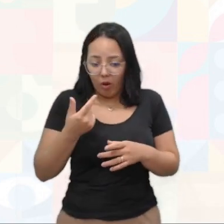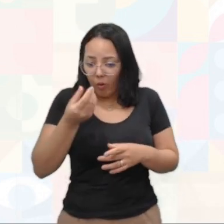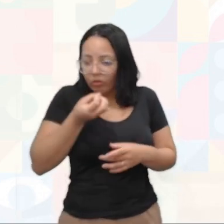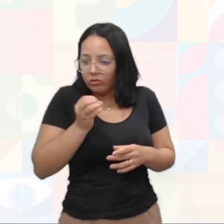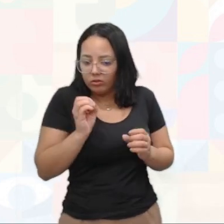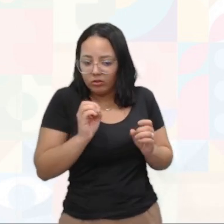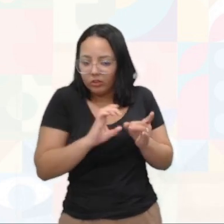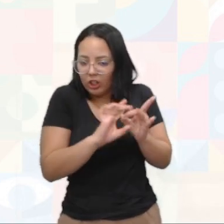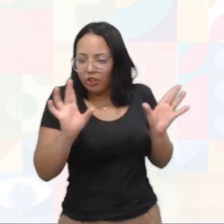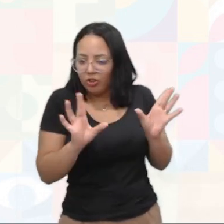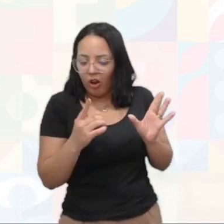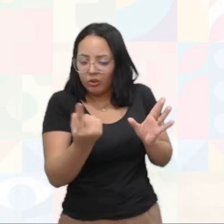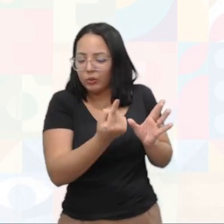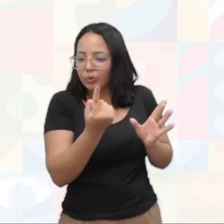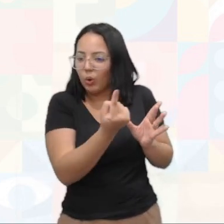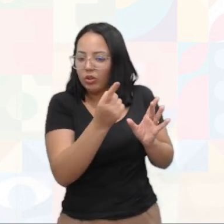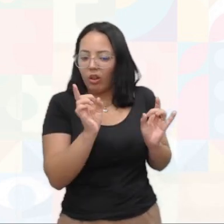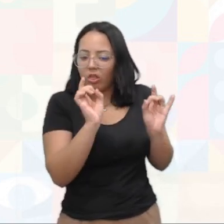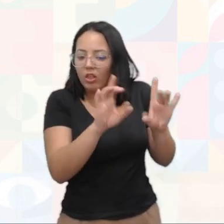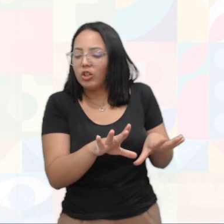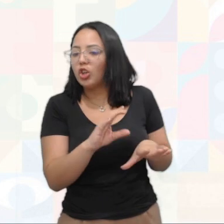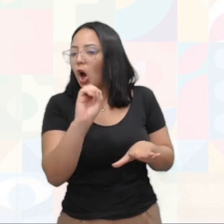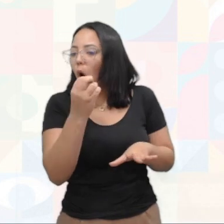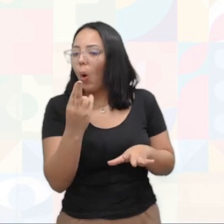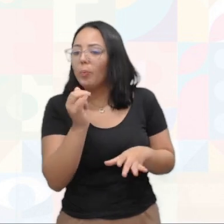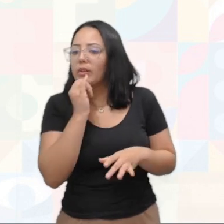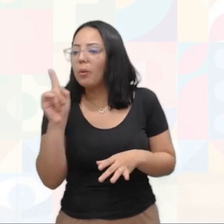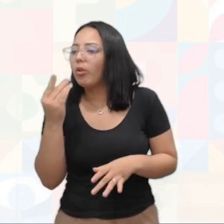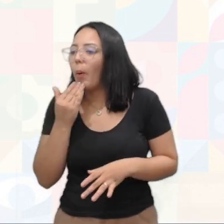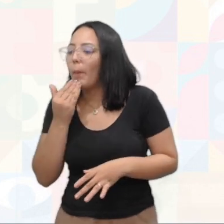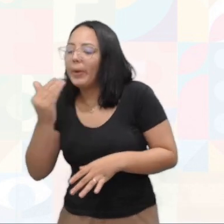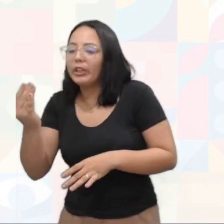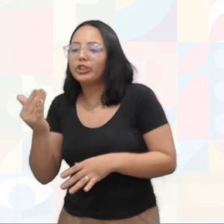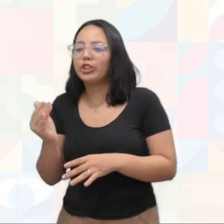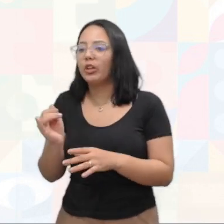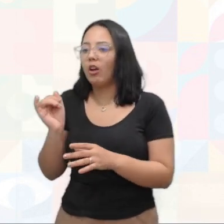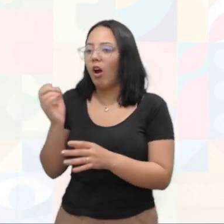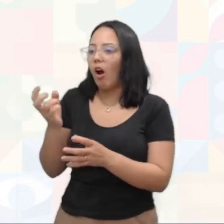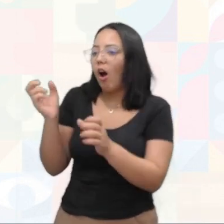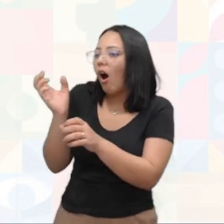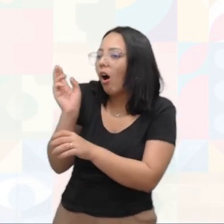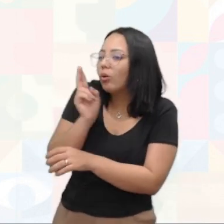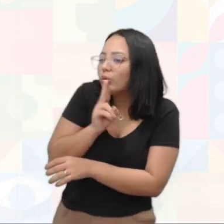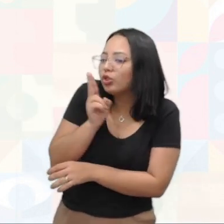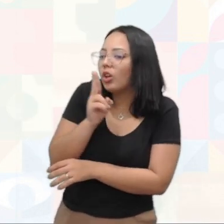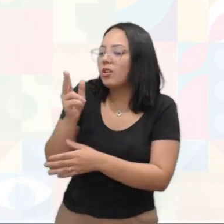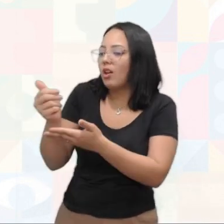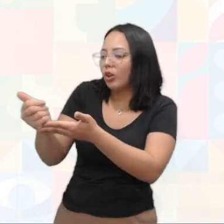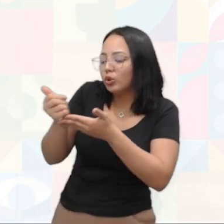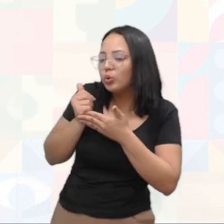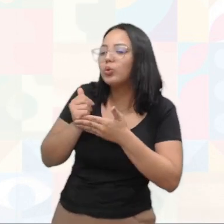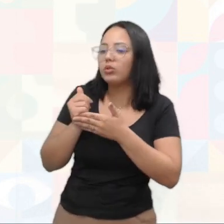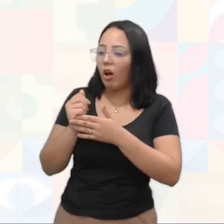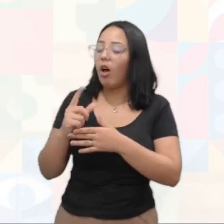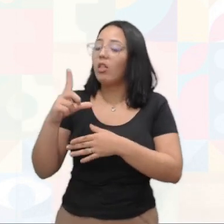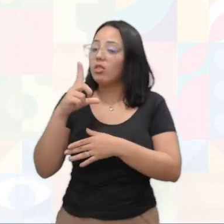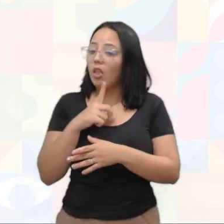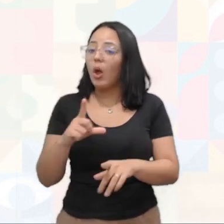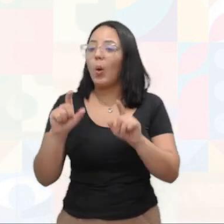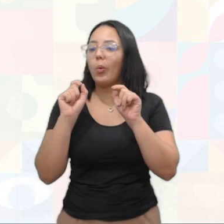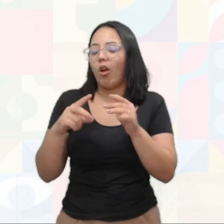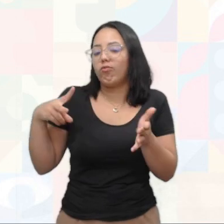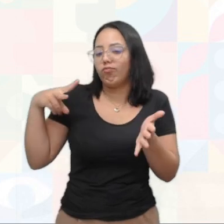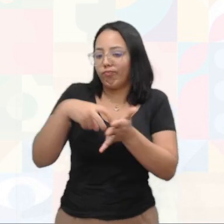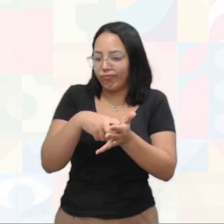ou em grave e iminente perigo, ou não pedir, nesses casos, o socorro da autoridade pública, existe uma pena,